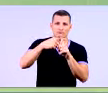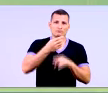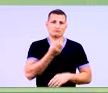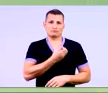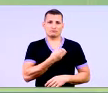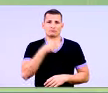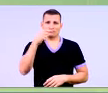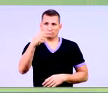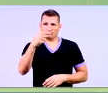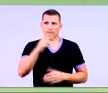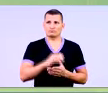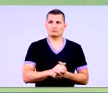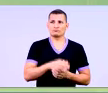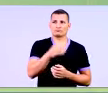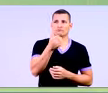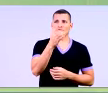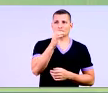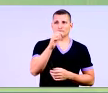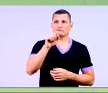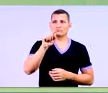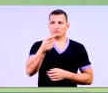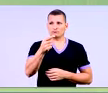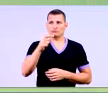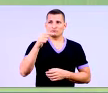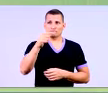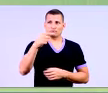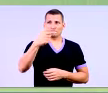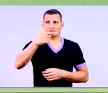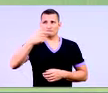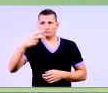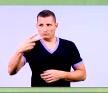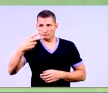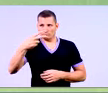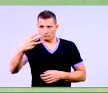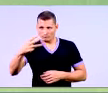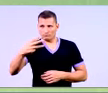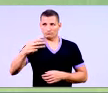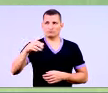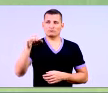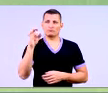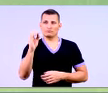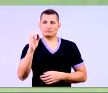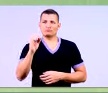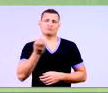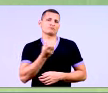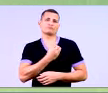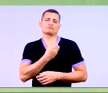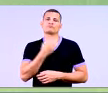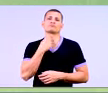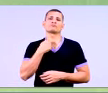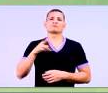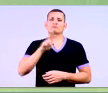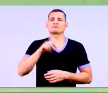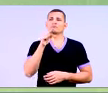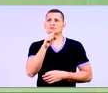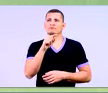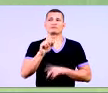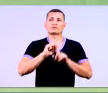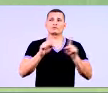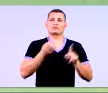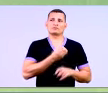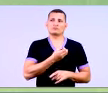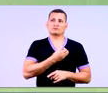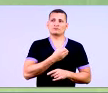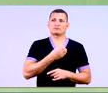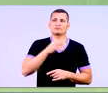10 mil - 23 01 número que não poderia utilizar aqui professor júnior inteiro que não é número inteiro